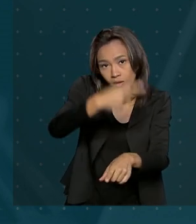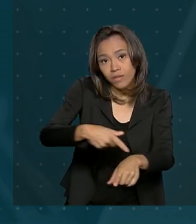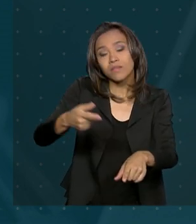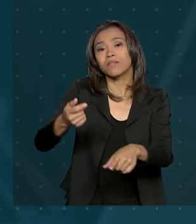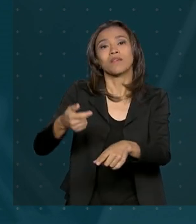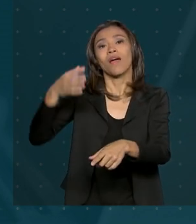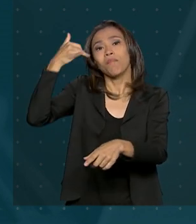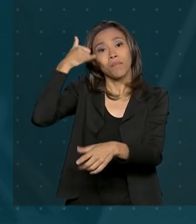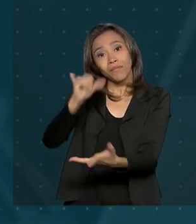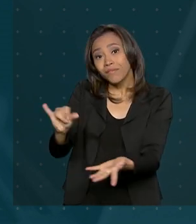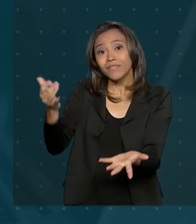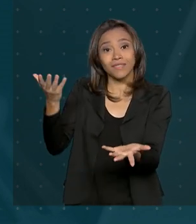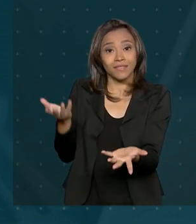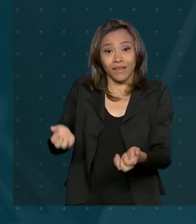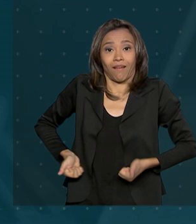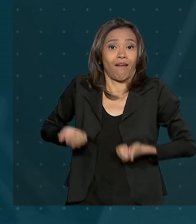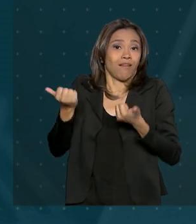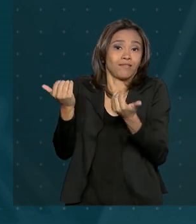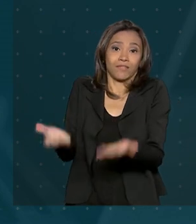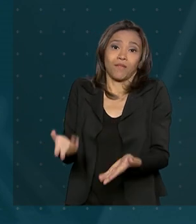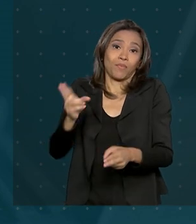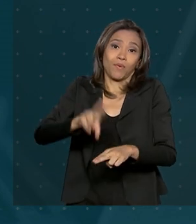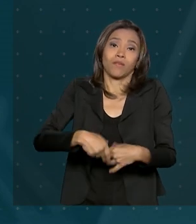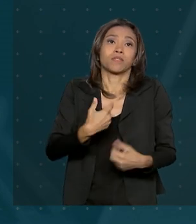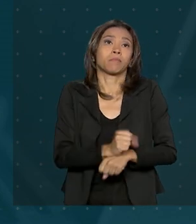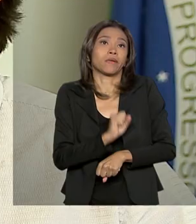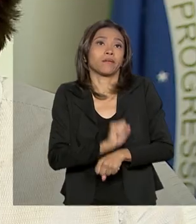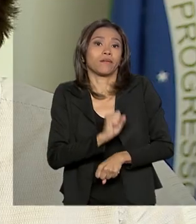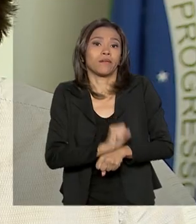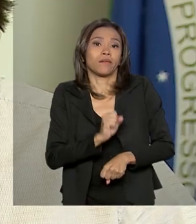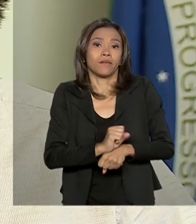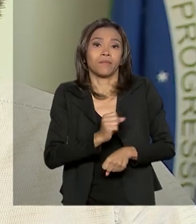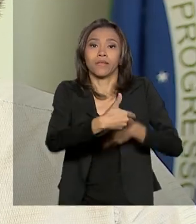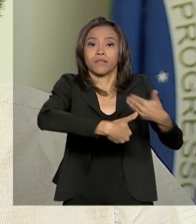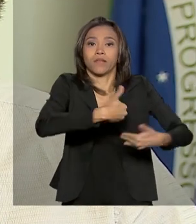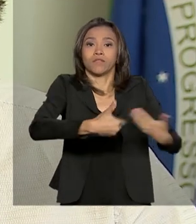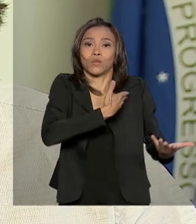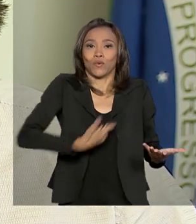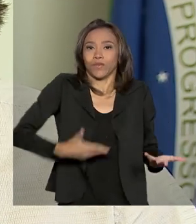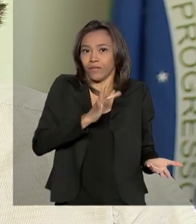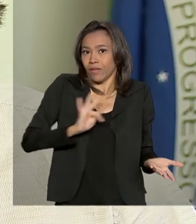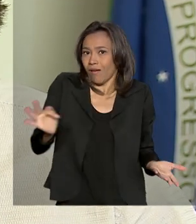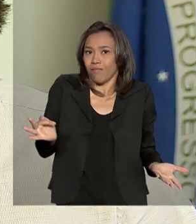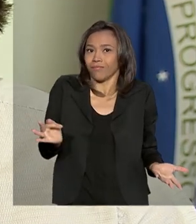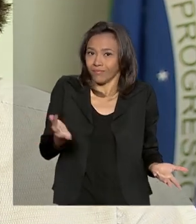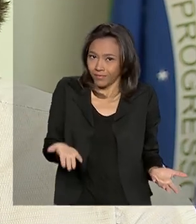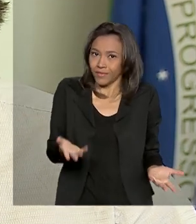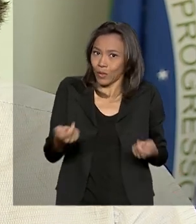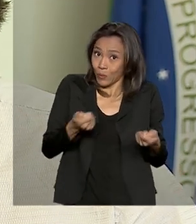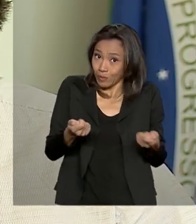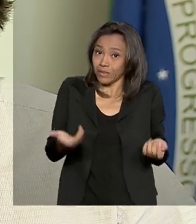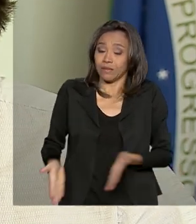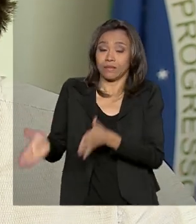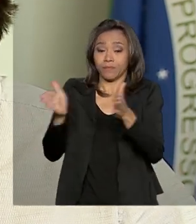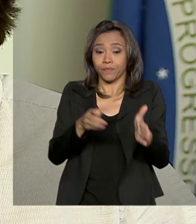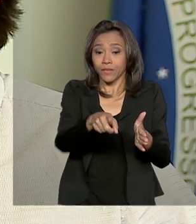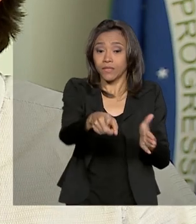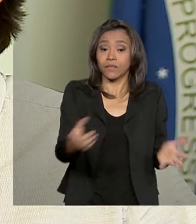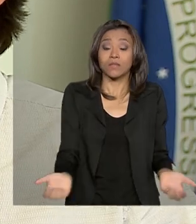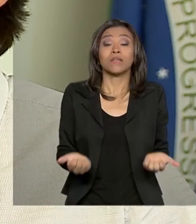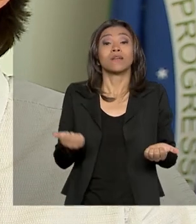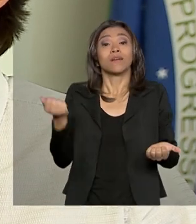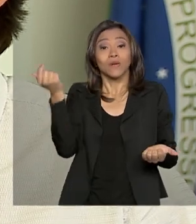gastas pelas pessoas para obter serviços do governo federal. O governo ganha porque o serviço é muito mais barato para ser entregue para o cidadão.